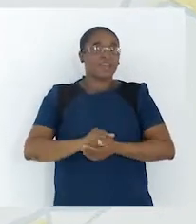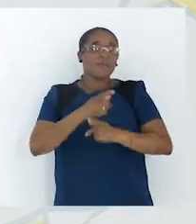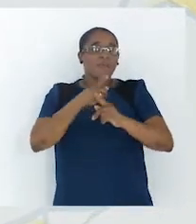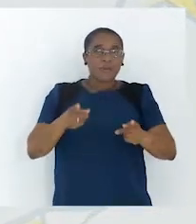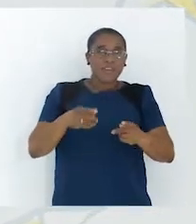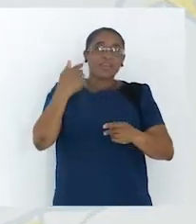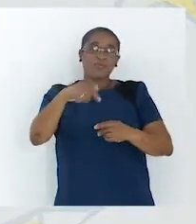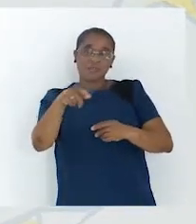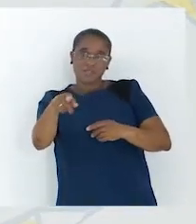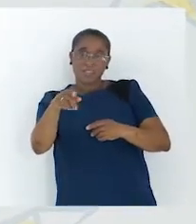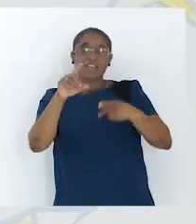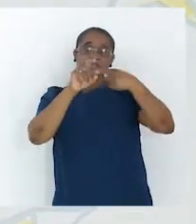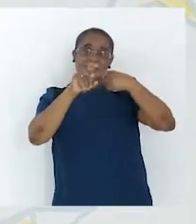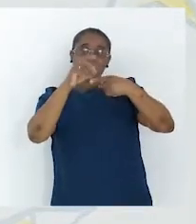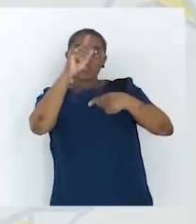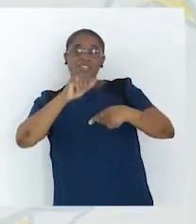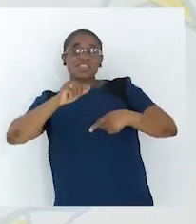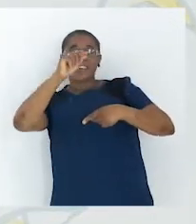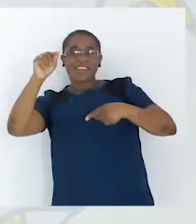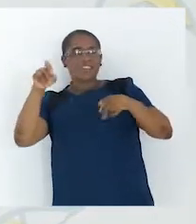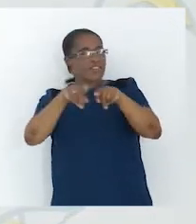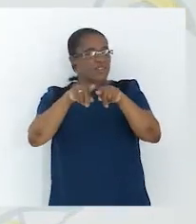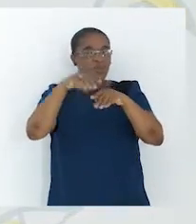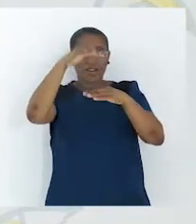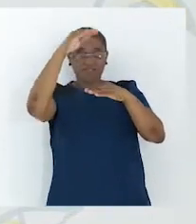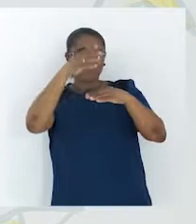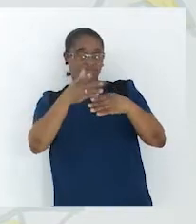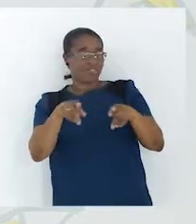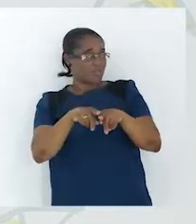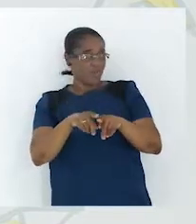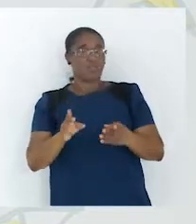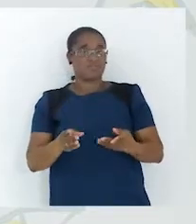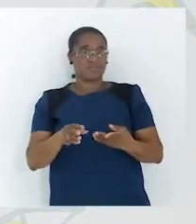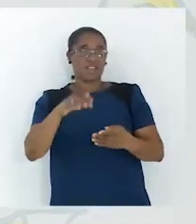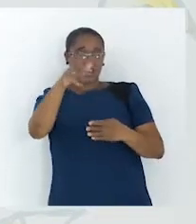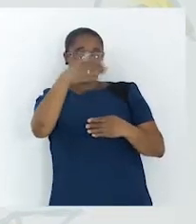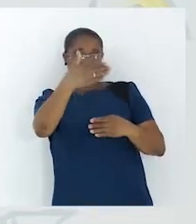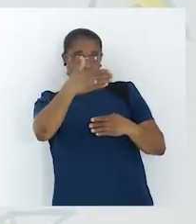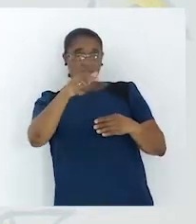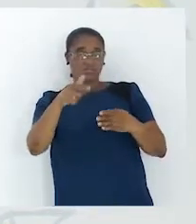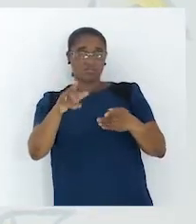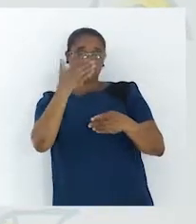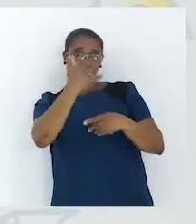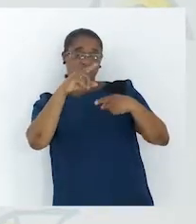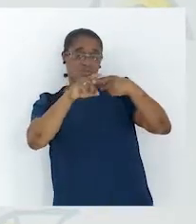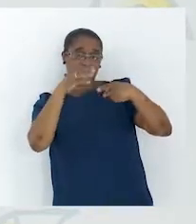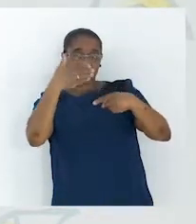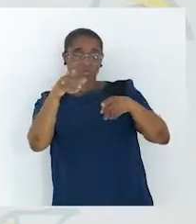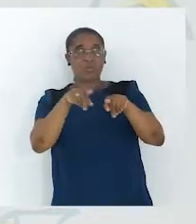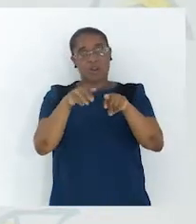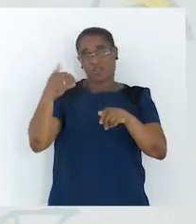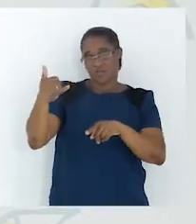porque temos divisão de radicais que tem o mesmo índice o coeficiente aqui 12 admiro por um dá